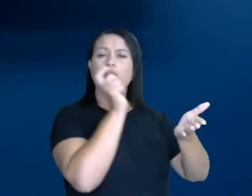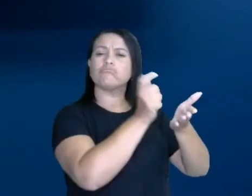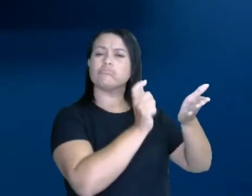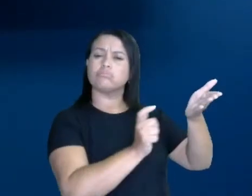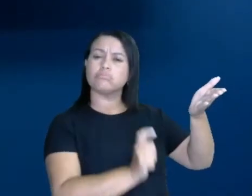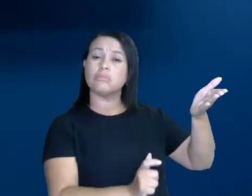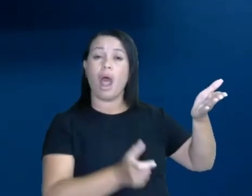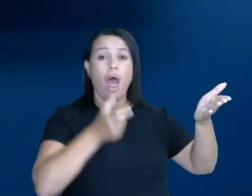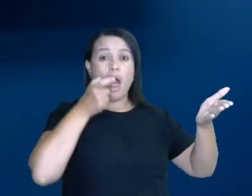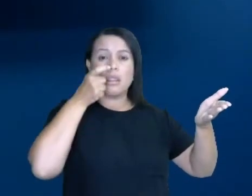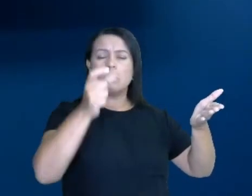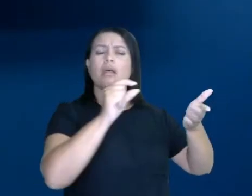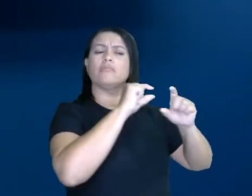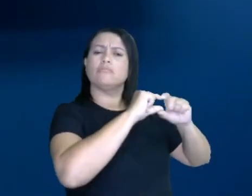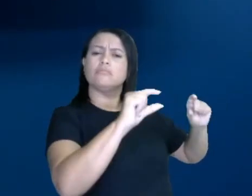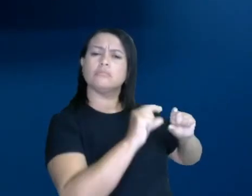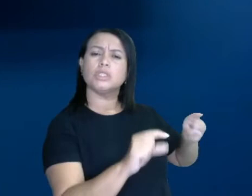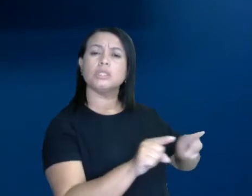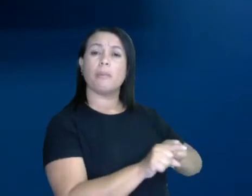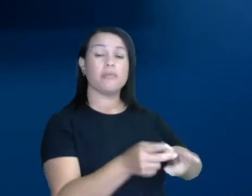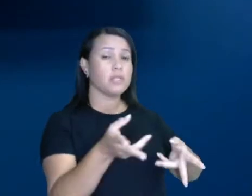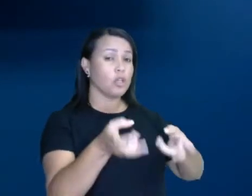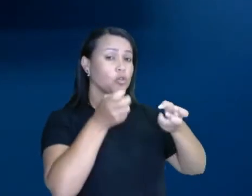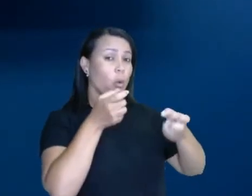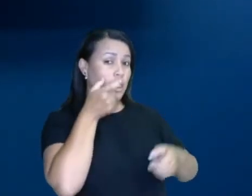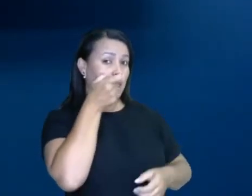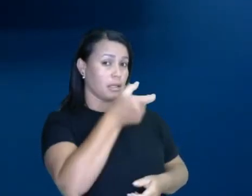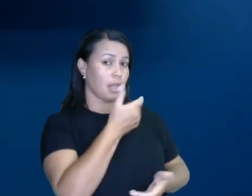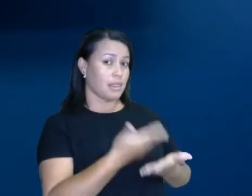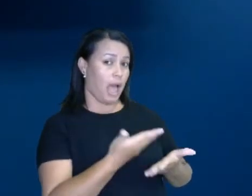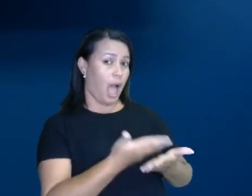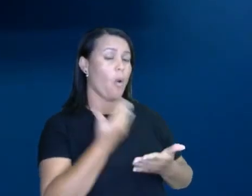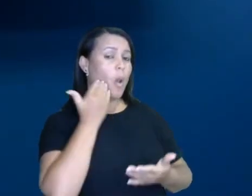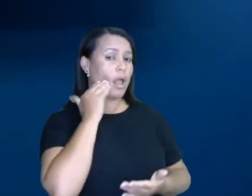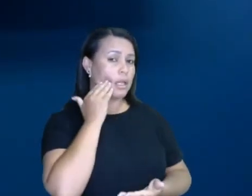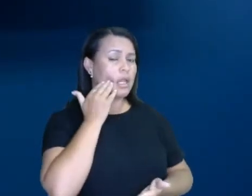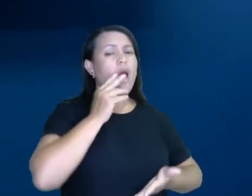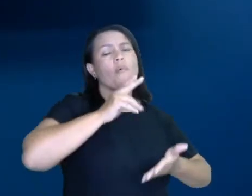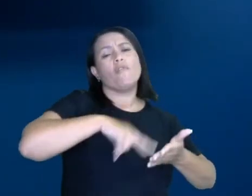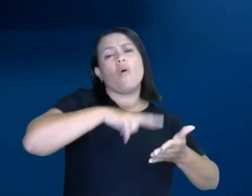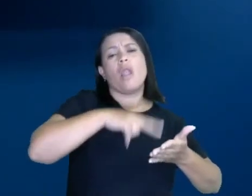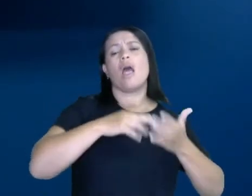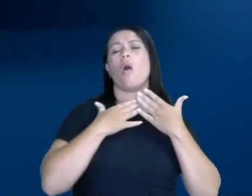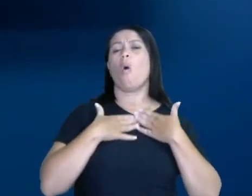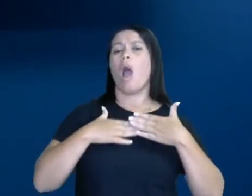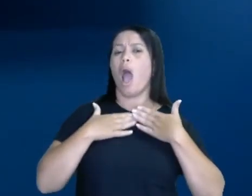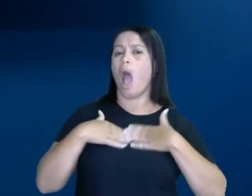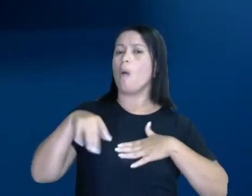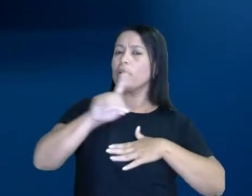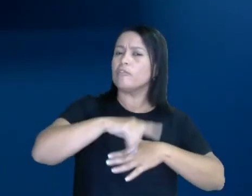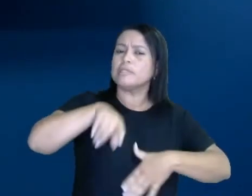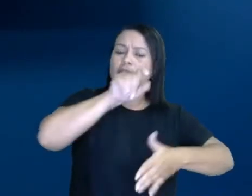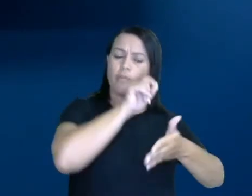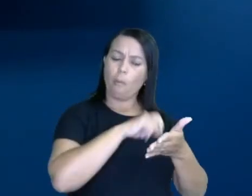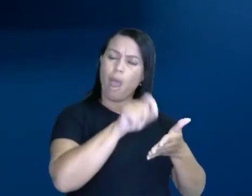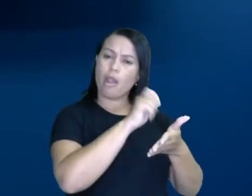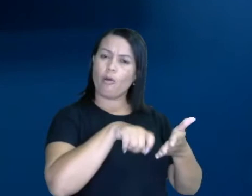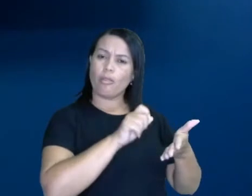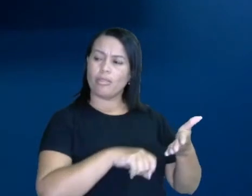das coisas mais interessantes, que mais lhe chamaram a atenção na aula, tá? Vou procurar ler de forma devagar e procure anotar